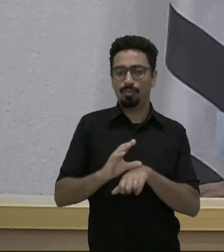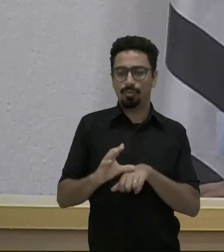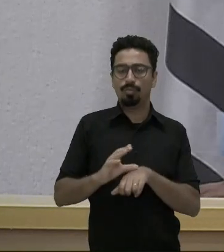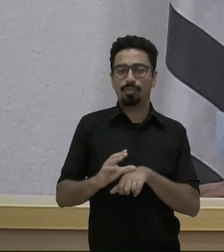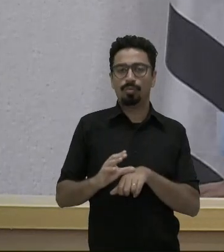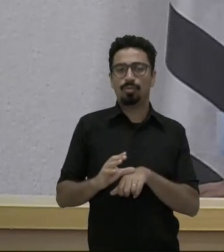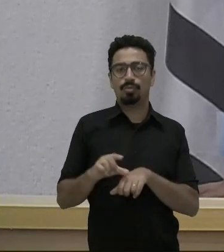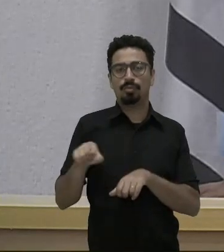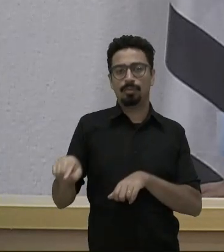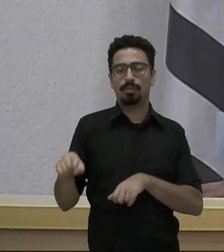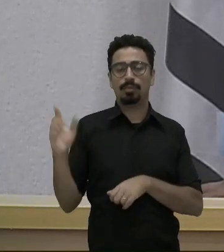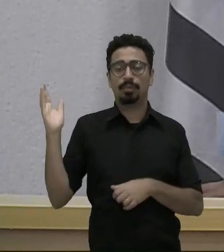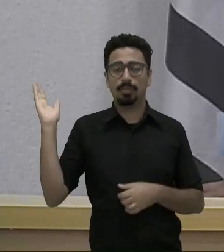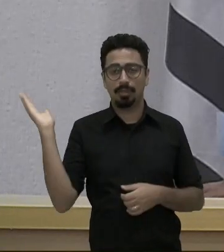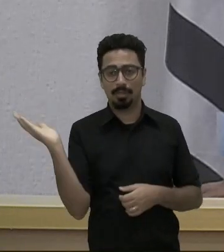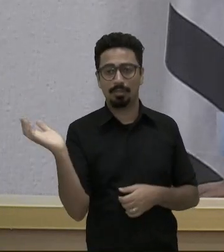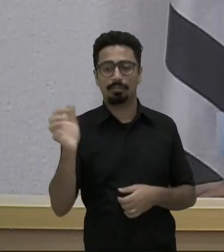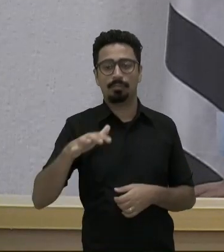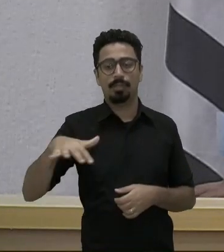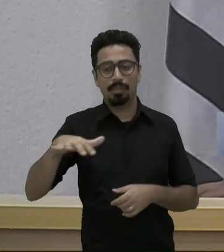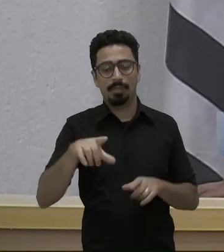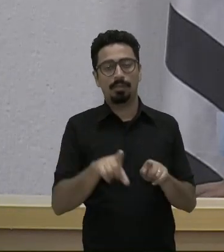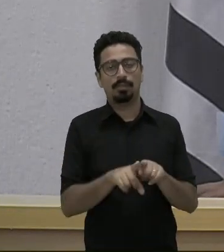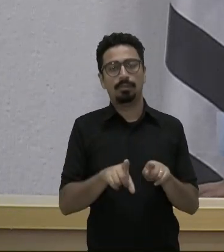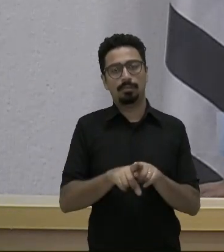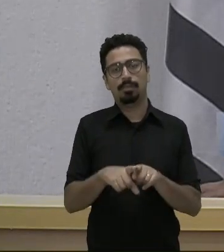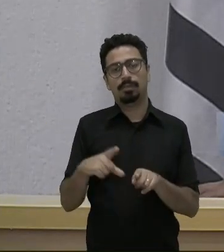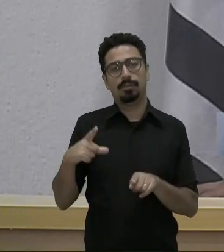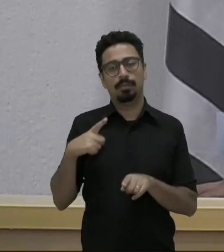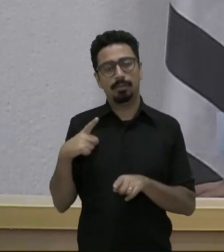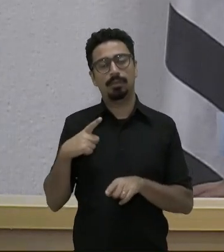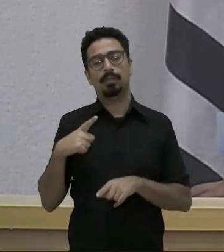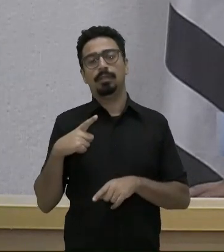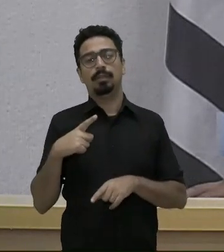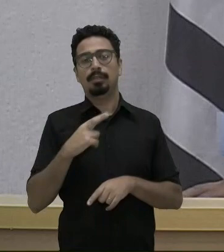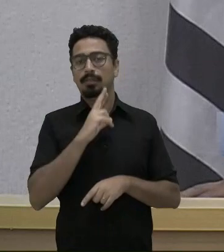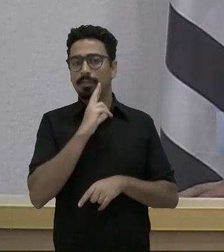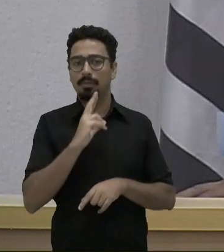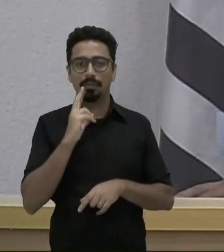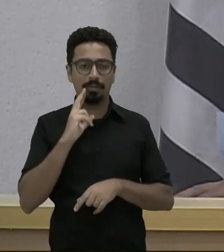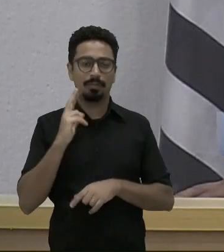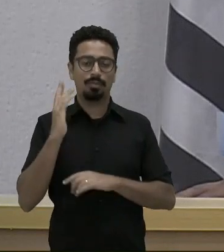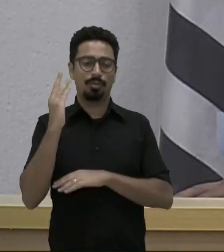aí da área da gastronomia, hotelaria, né?